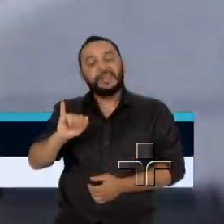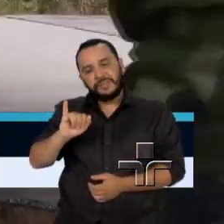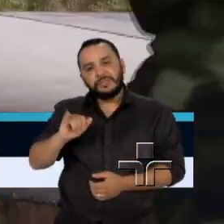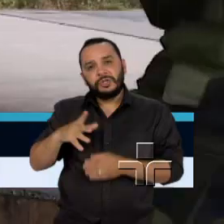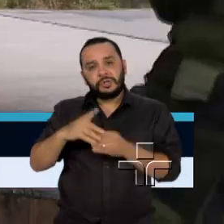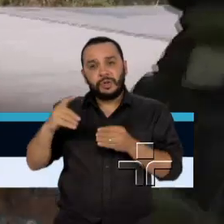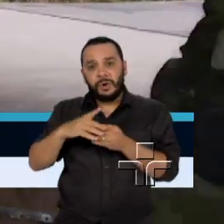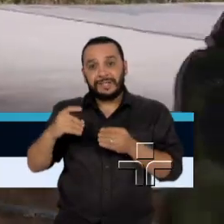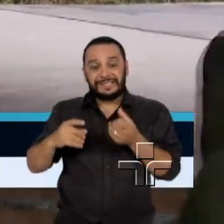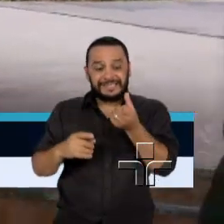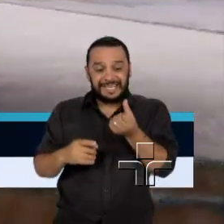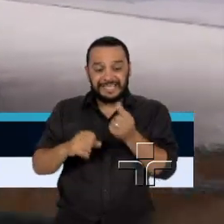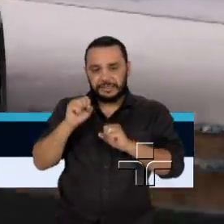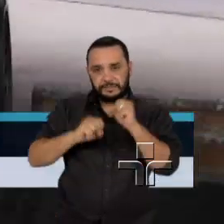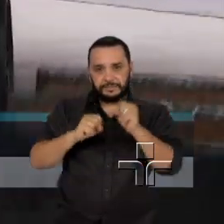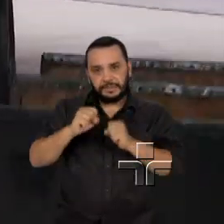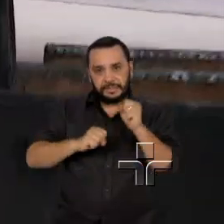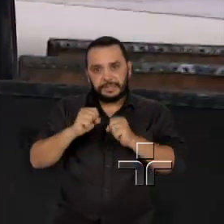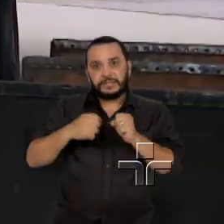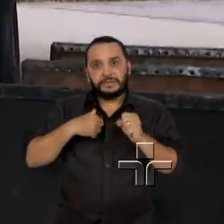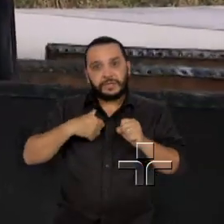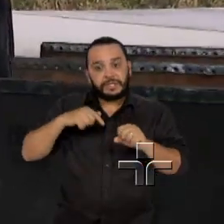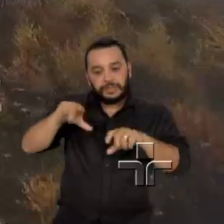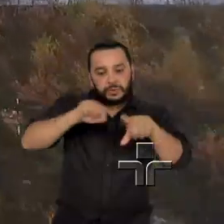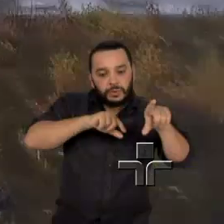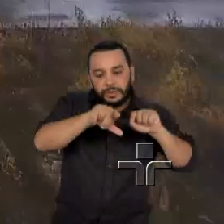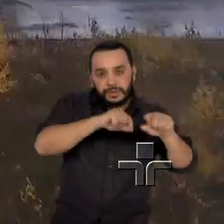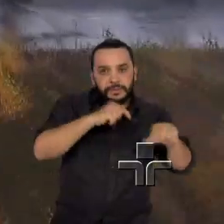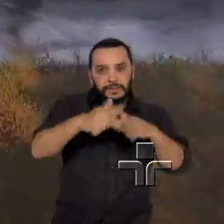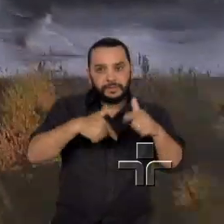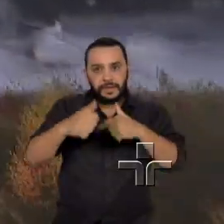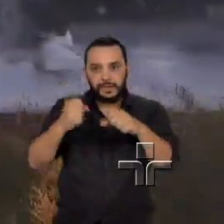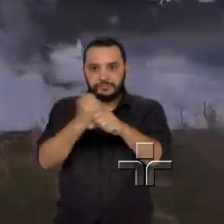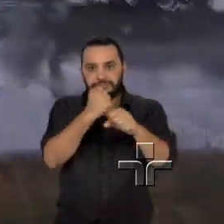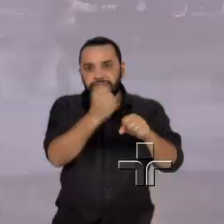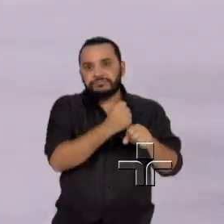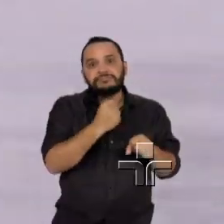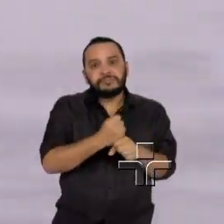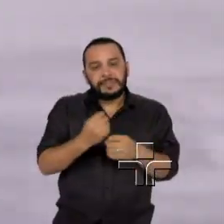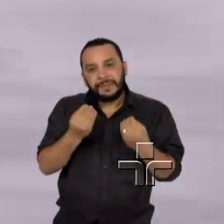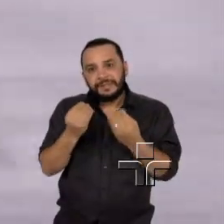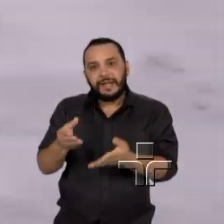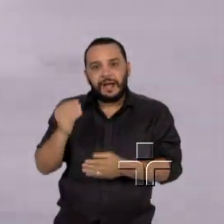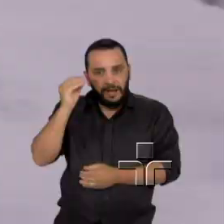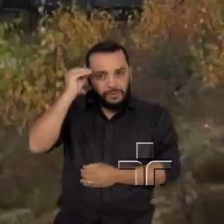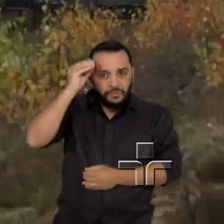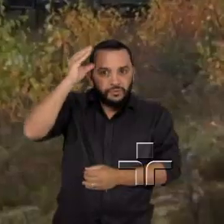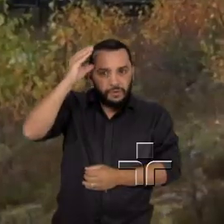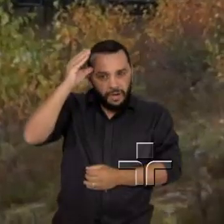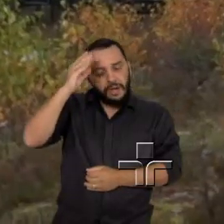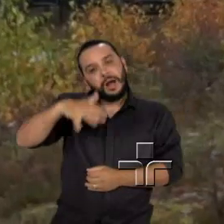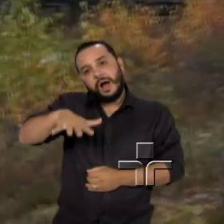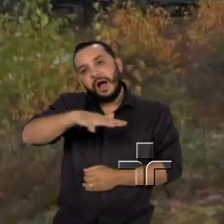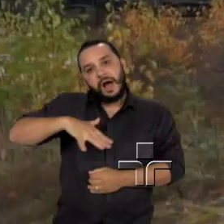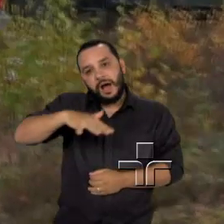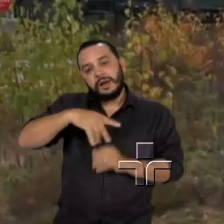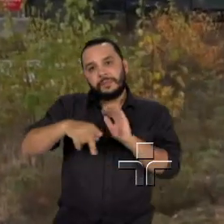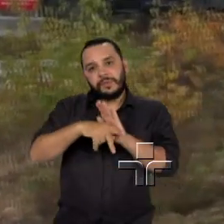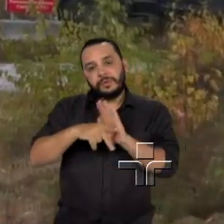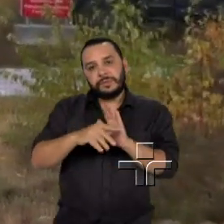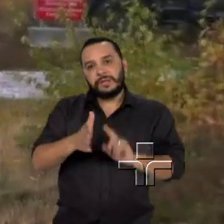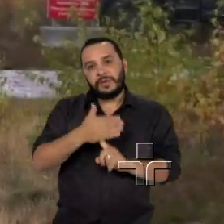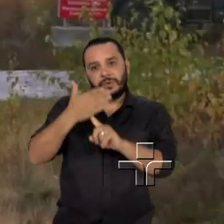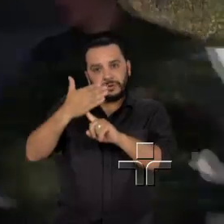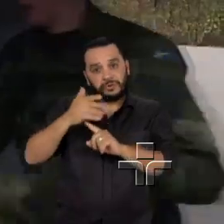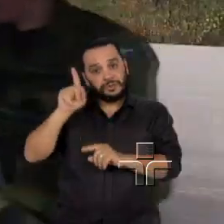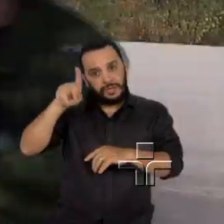para trabalhar na montagem da nova geração do caça e receber conhecimentos tecnológicos da montadora sueca. A transferência